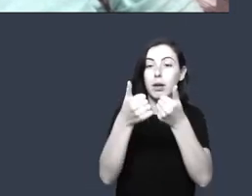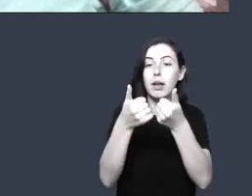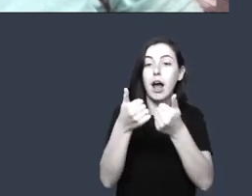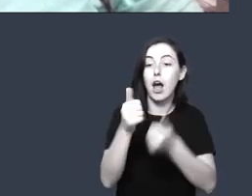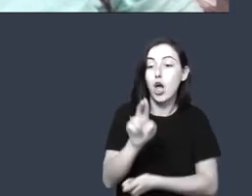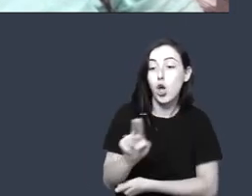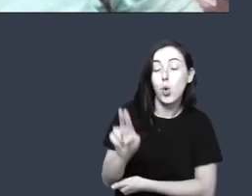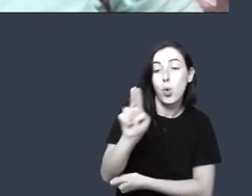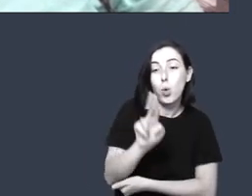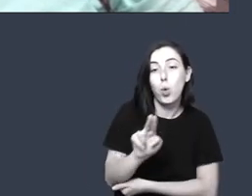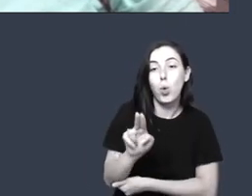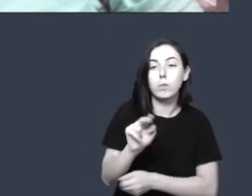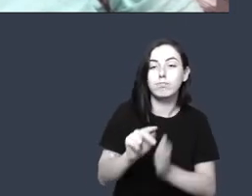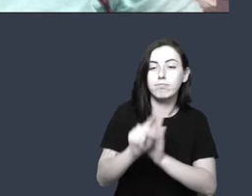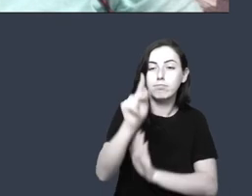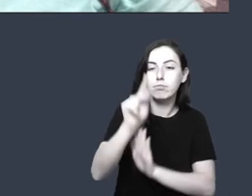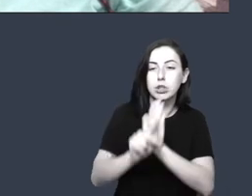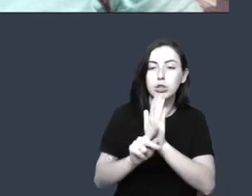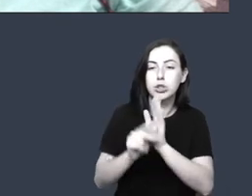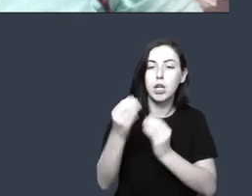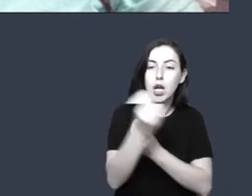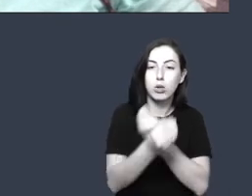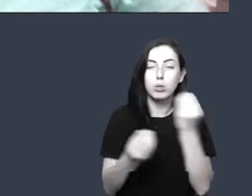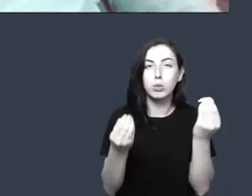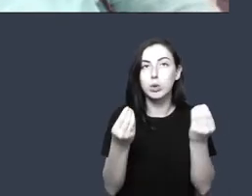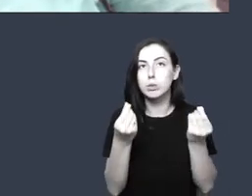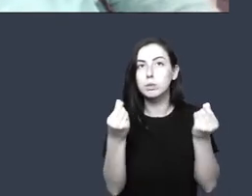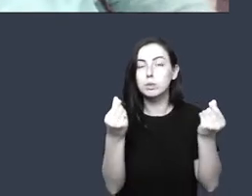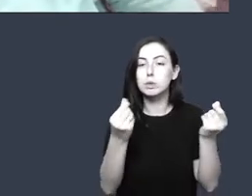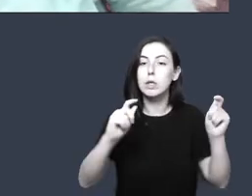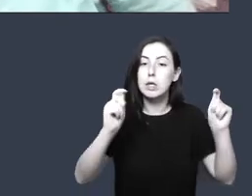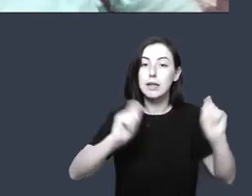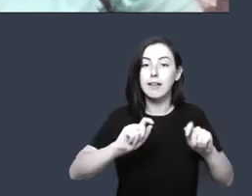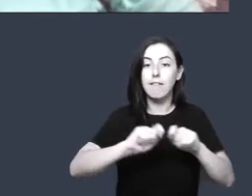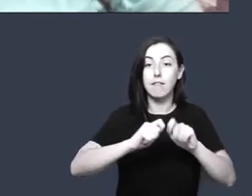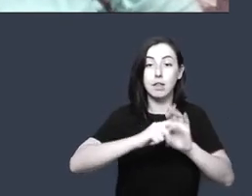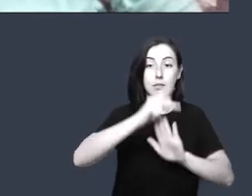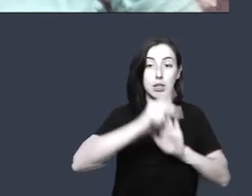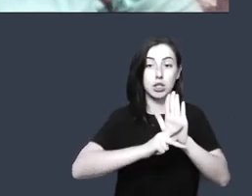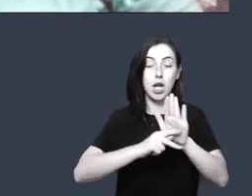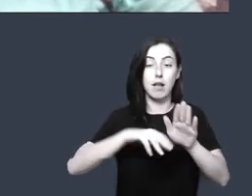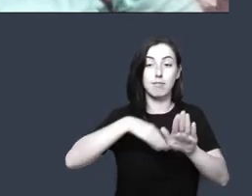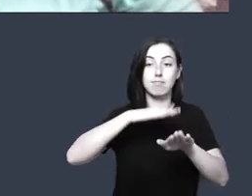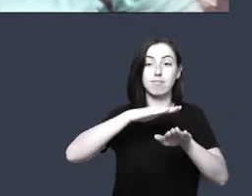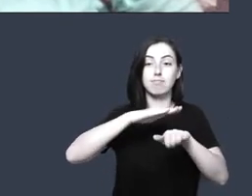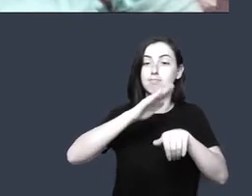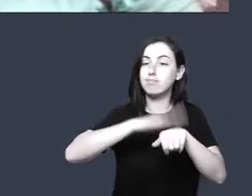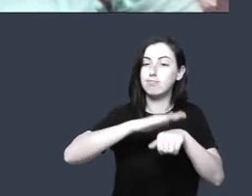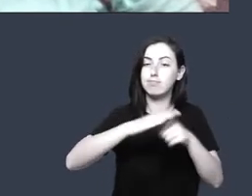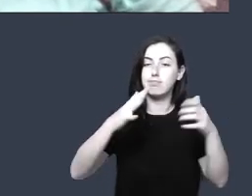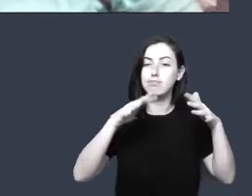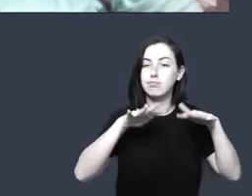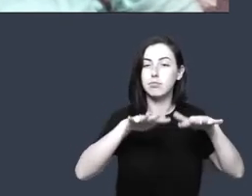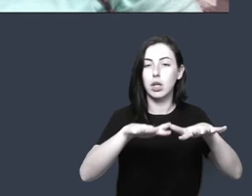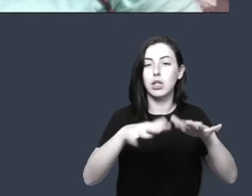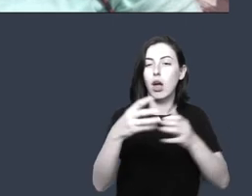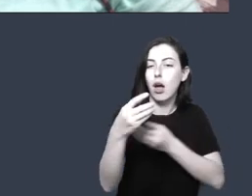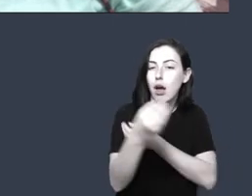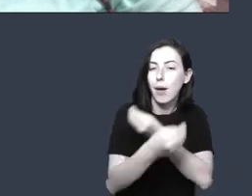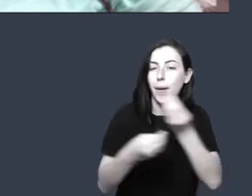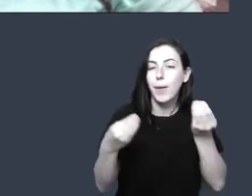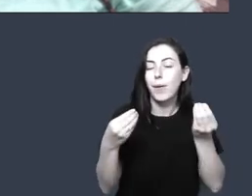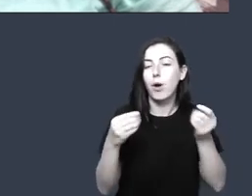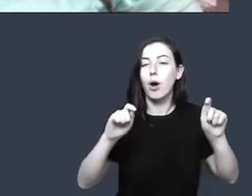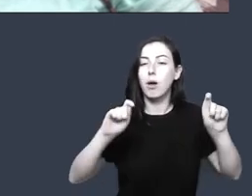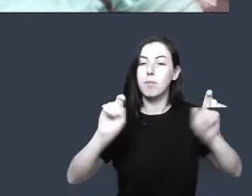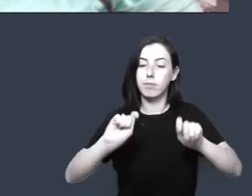usabilidade dos projetos, como é que a gente pode tornar os nossos projetos mais inclusivos, como é que a gente pode também trabalhar